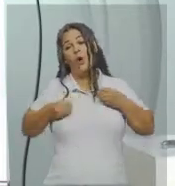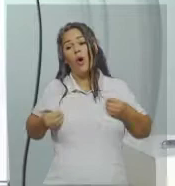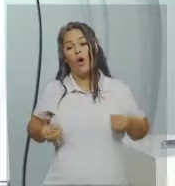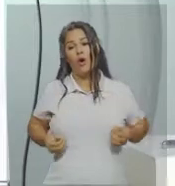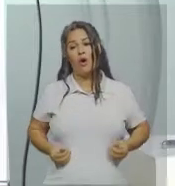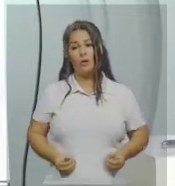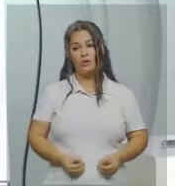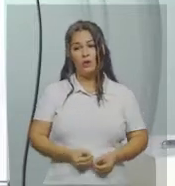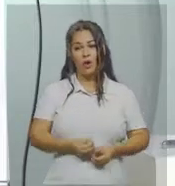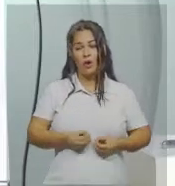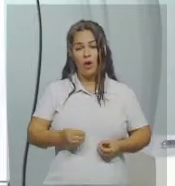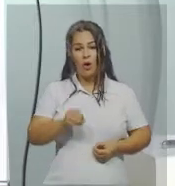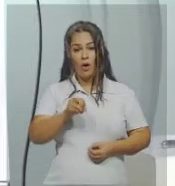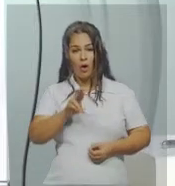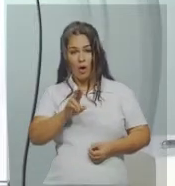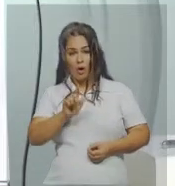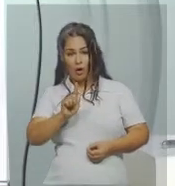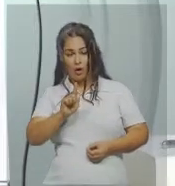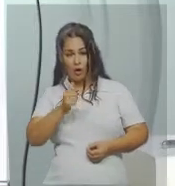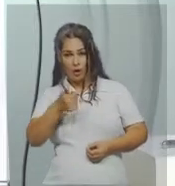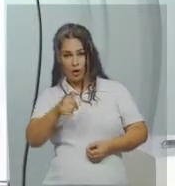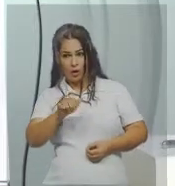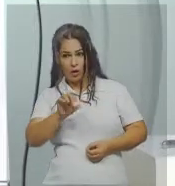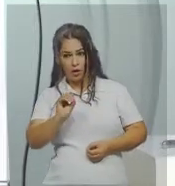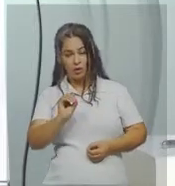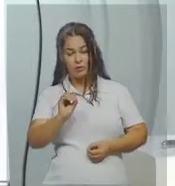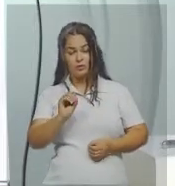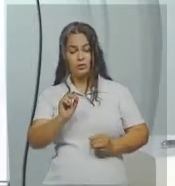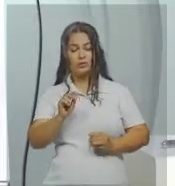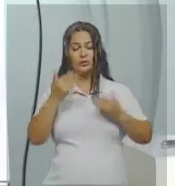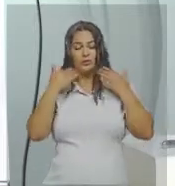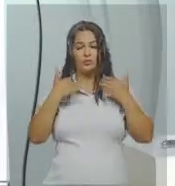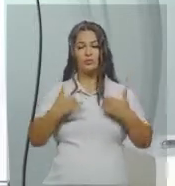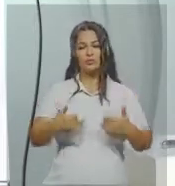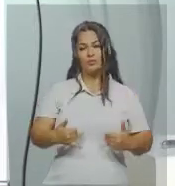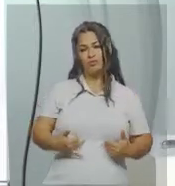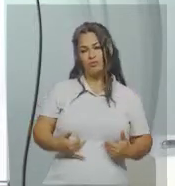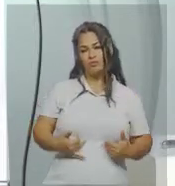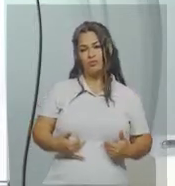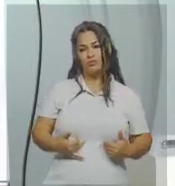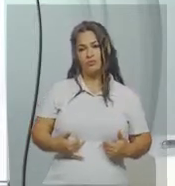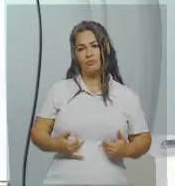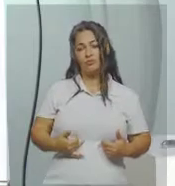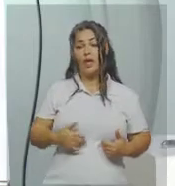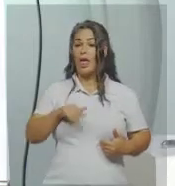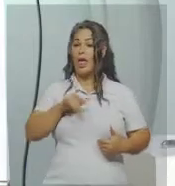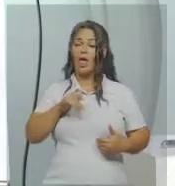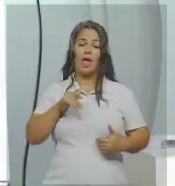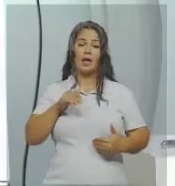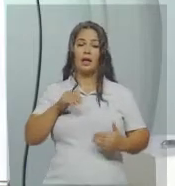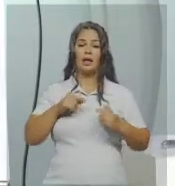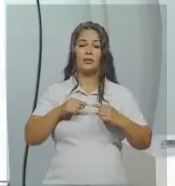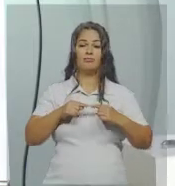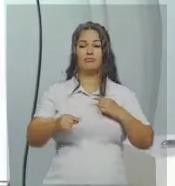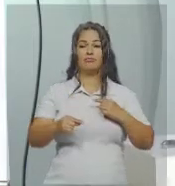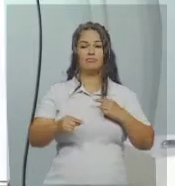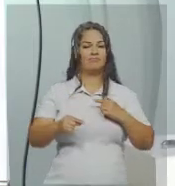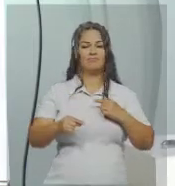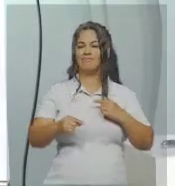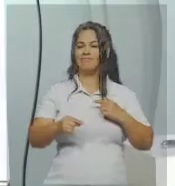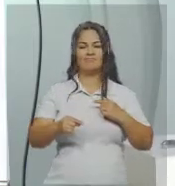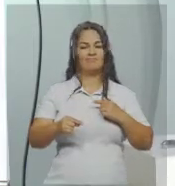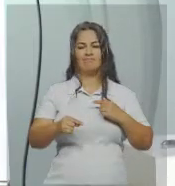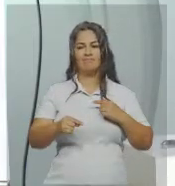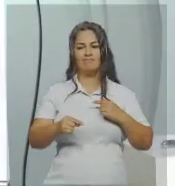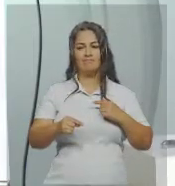células, para as quais o hormônio não é alvo, ele não quer fazer nenhum sinal para aquela célula, essa célula nem tem receptor para ele, ela nem consegue se